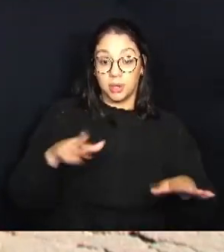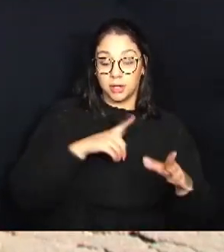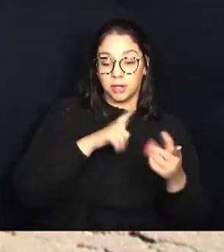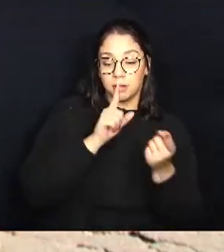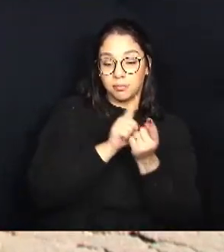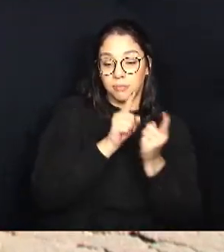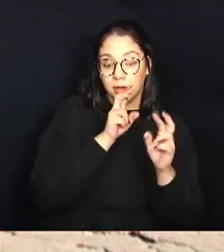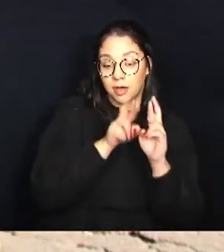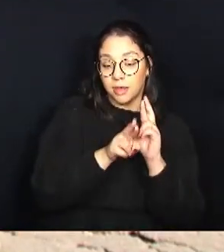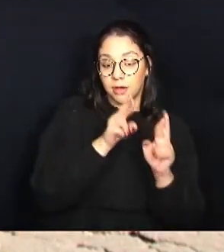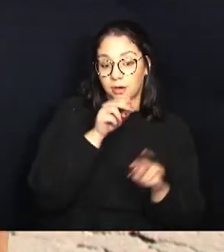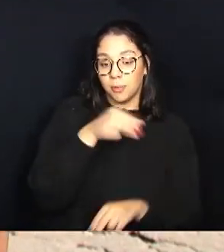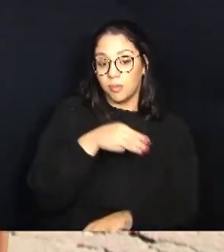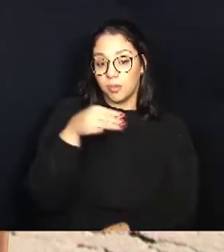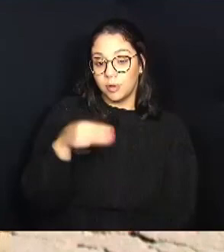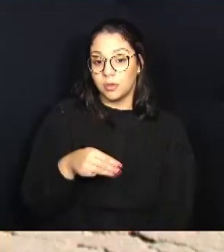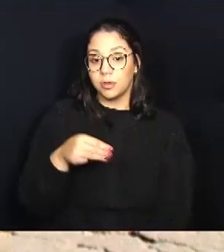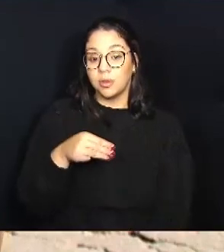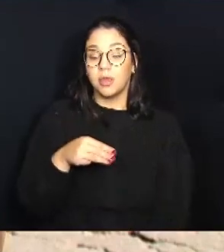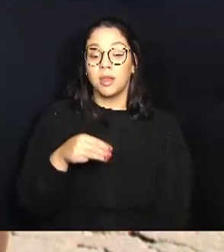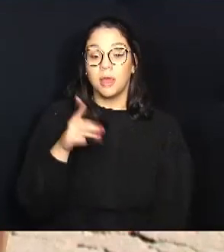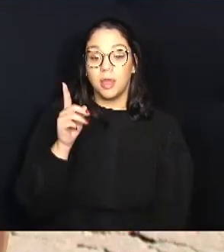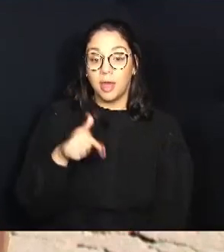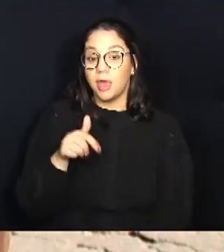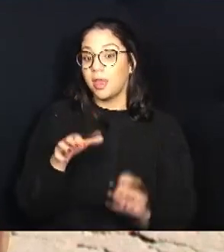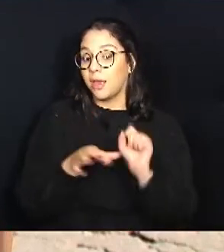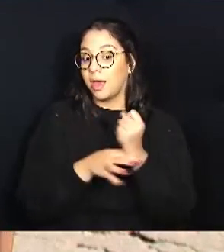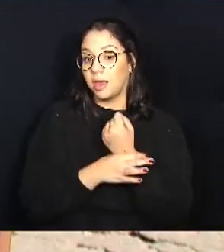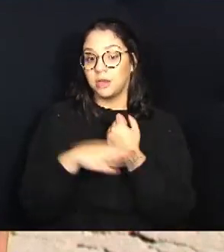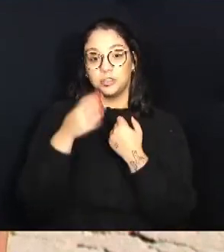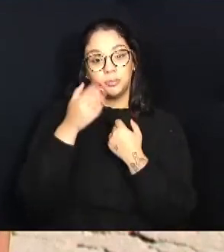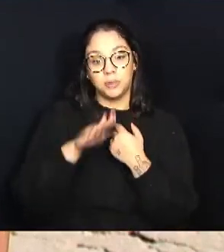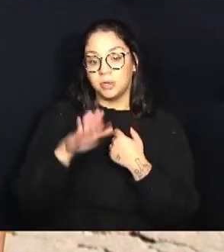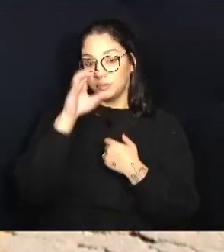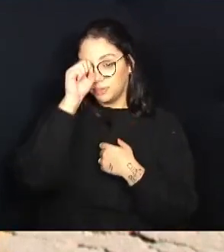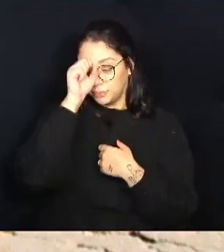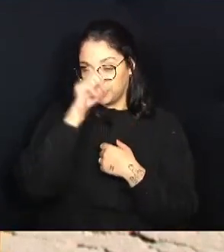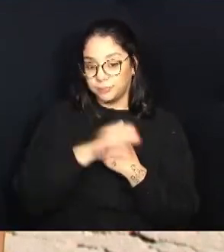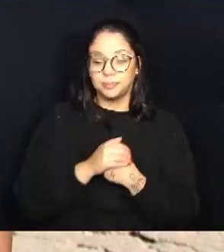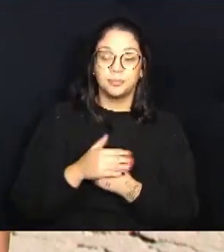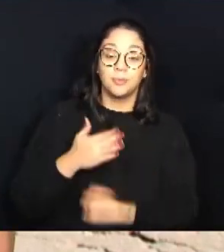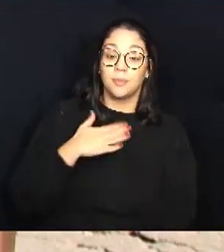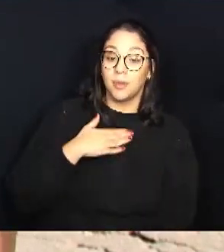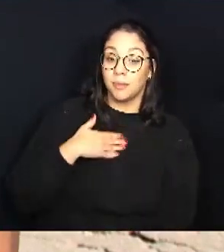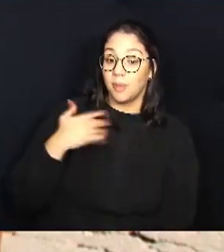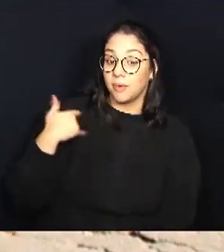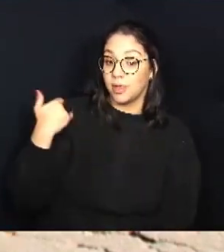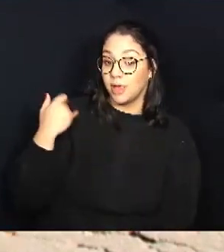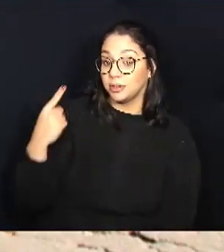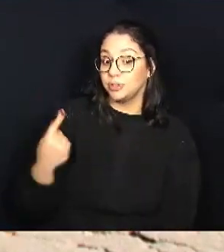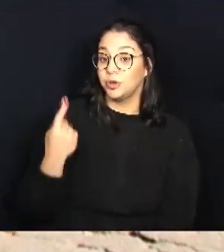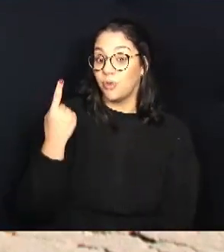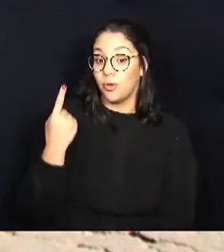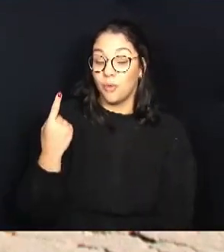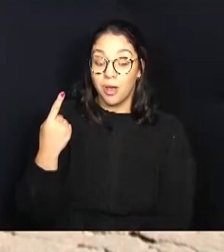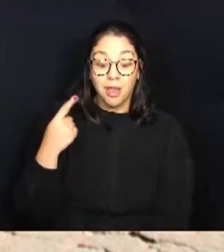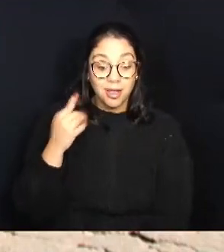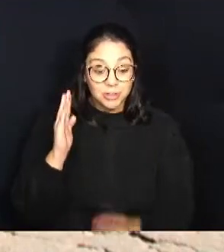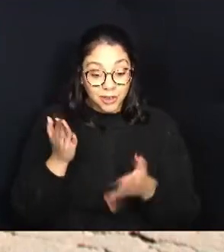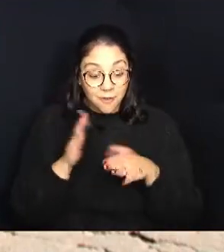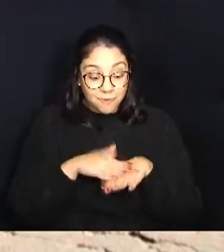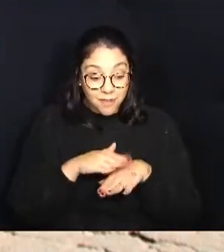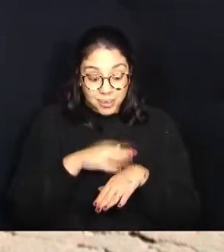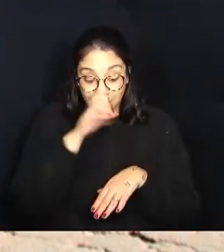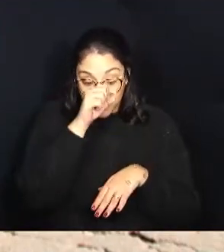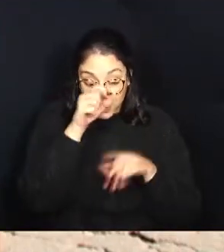monitor, metade da aprendizagem é garantida. E o meu caçulinha de 1 ano, ele faz coisa que ele aprendeu aqui, ele tem